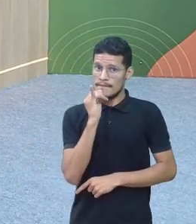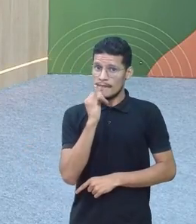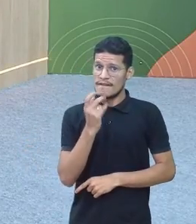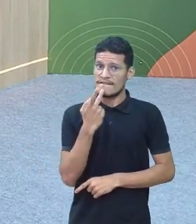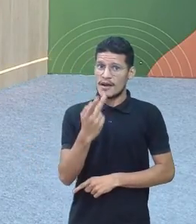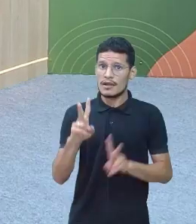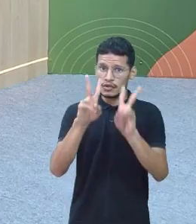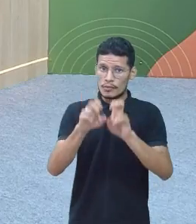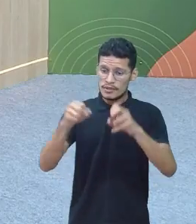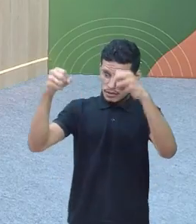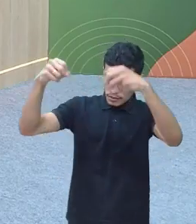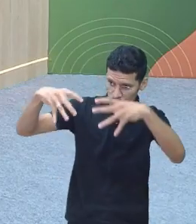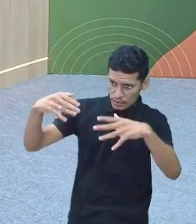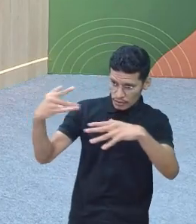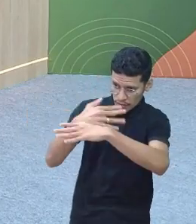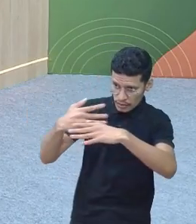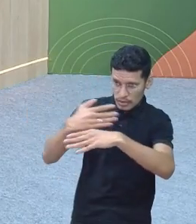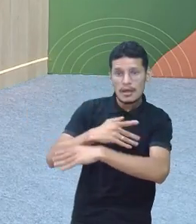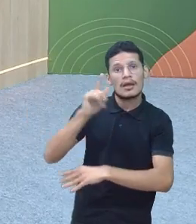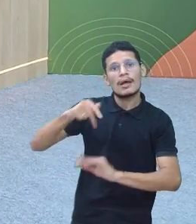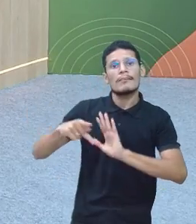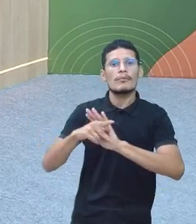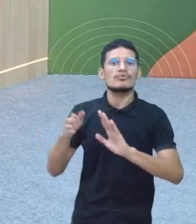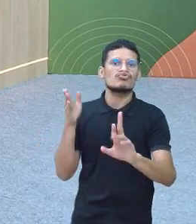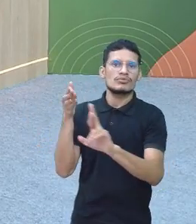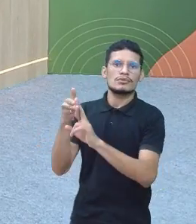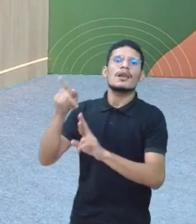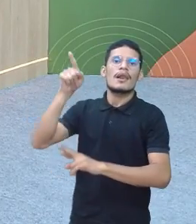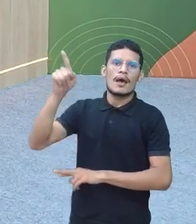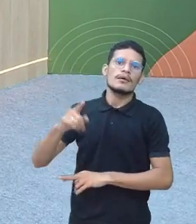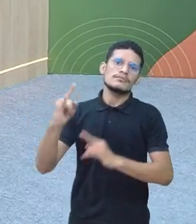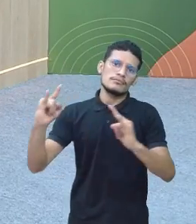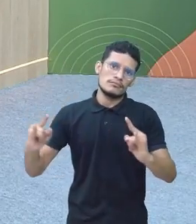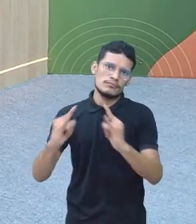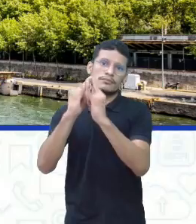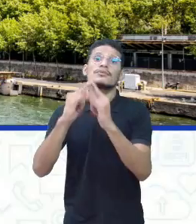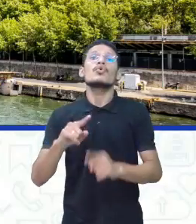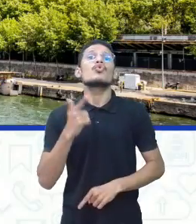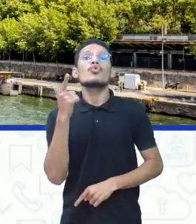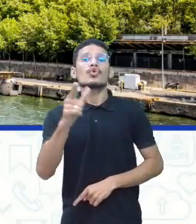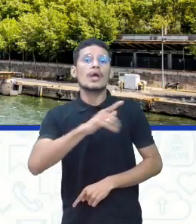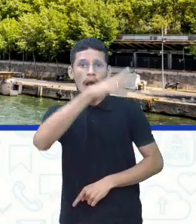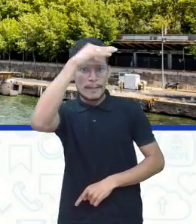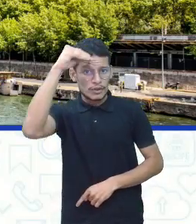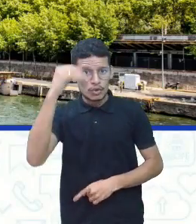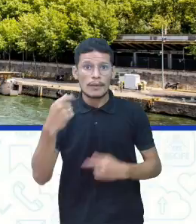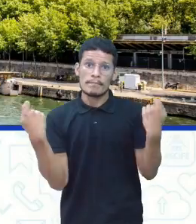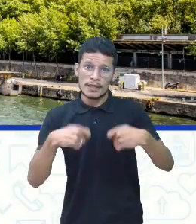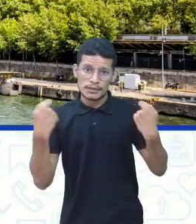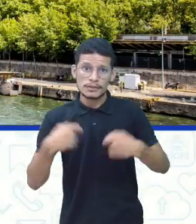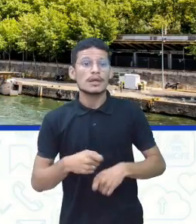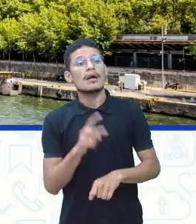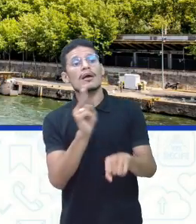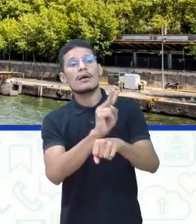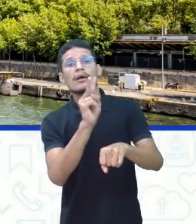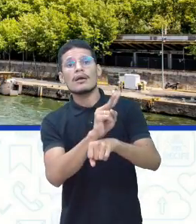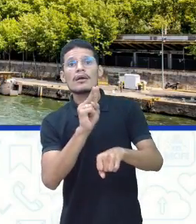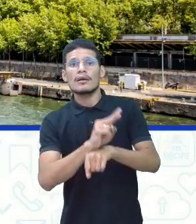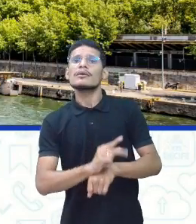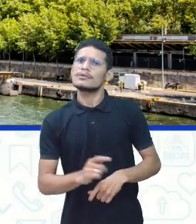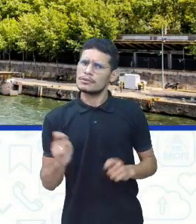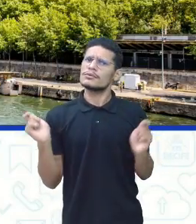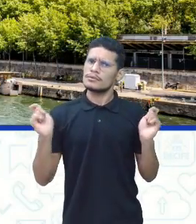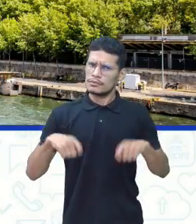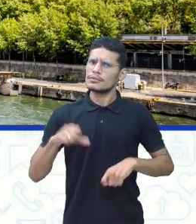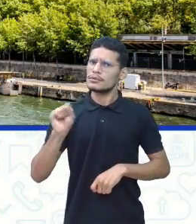Paris. Outro exemplo que eu trouxe é quando a gente vai falar da Amazônia, por exemplo. A Amazônia precisa ser preservada, e precisa mesmo. Então, como é que